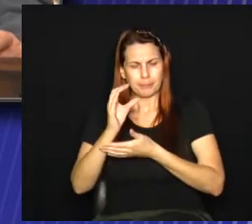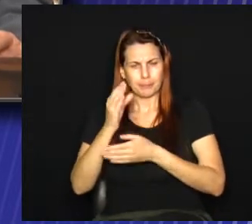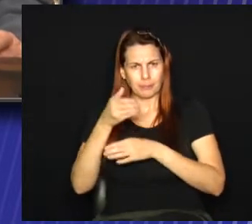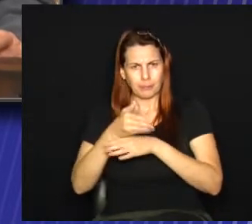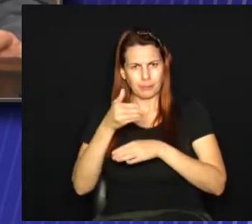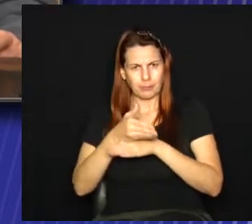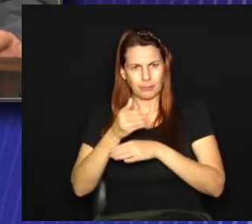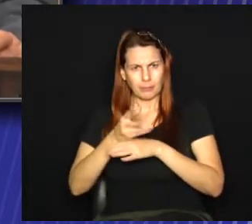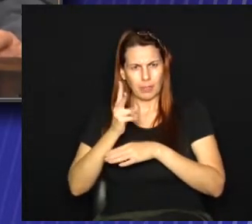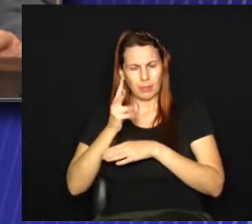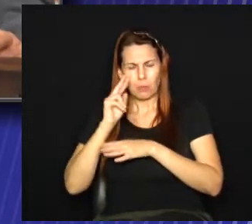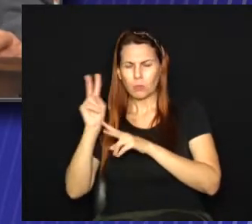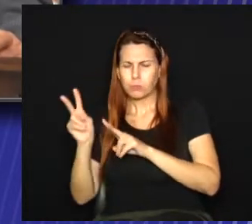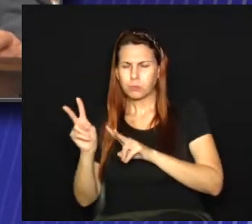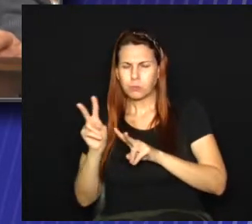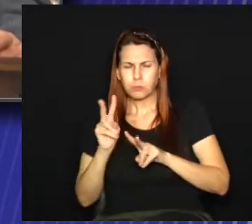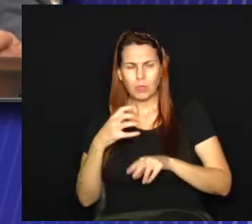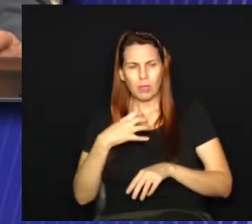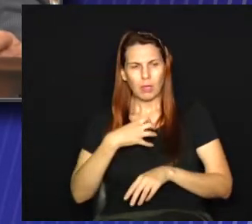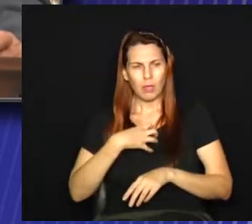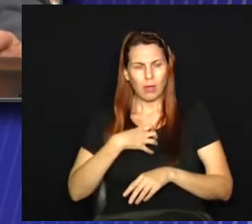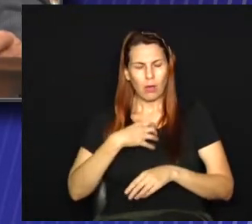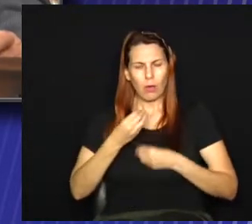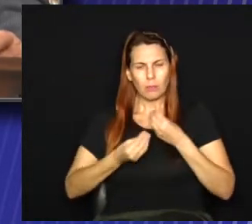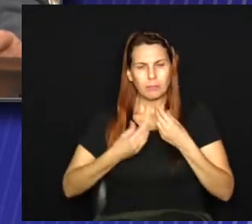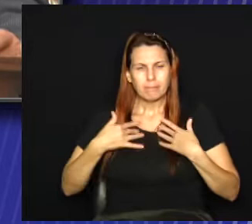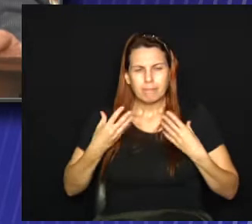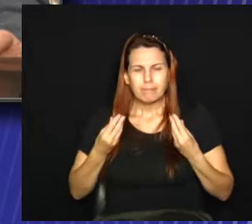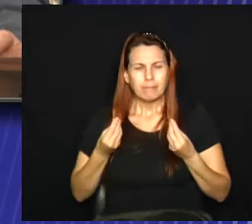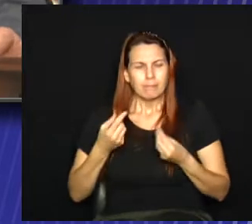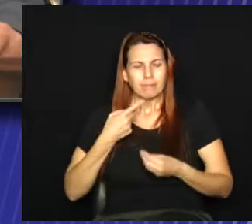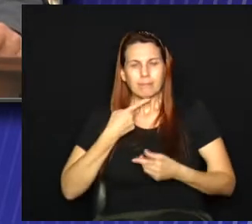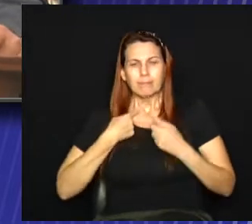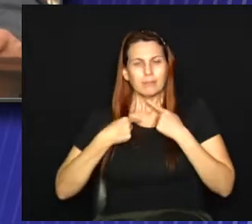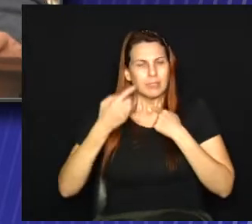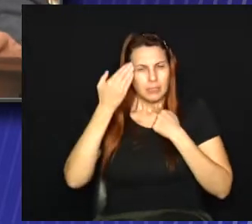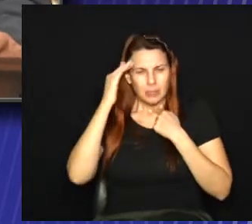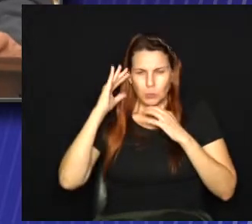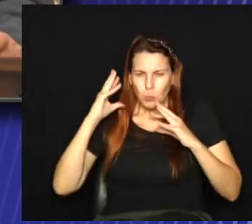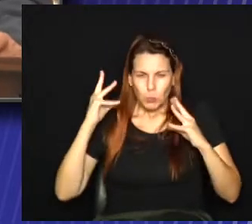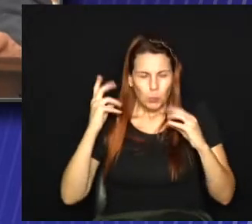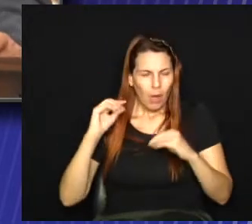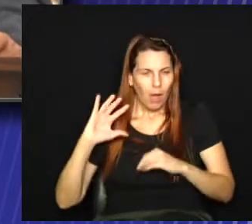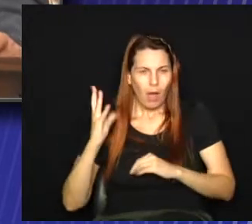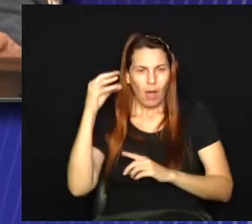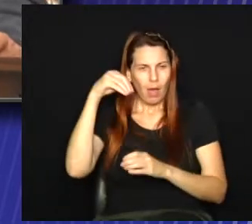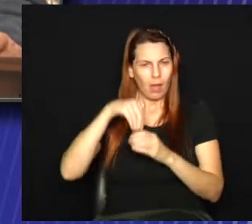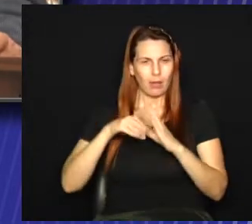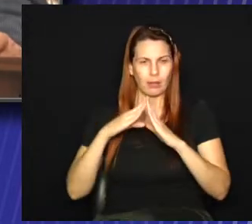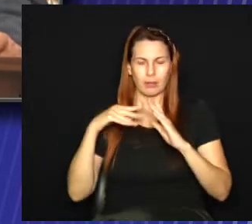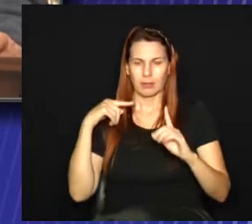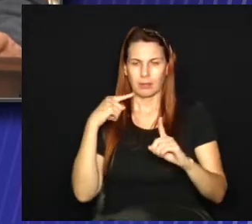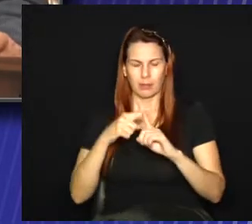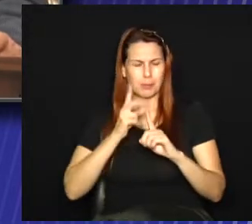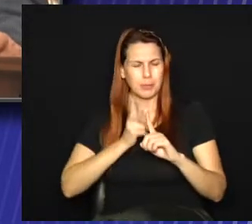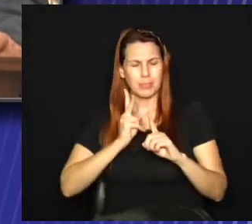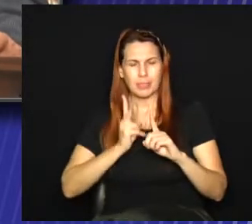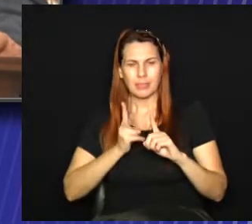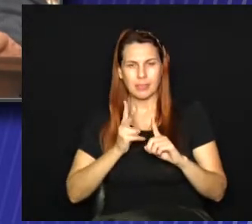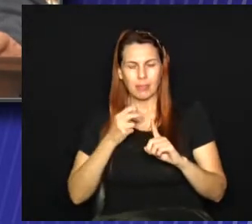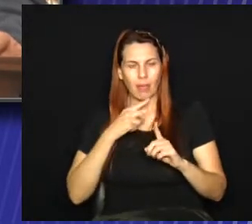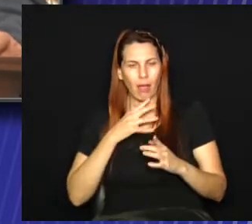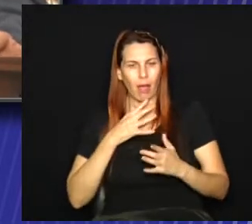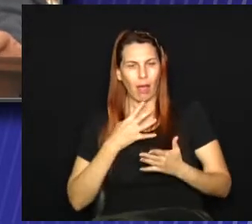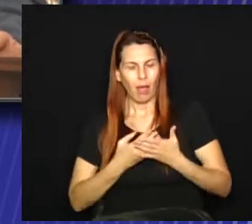ao rito litúrgico, desejoso por entender tudo aquilo que se celebrava. Ficava sempre impressionado